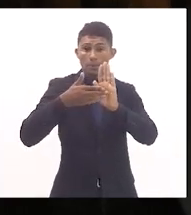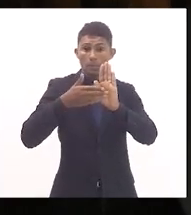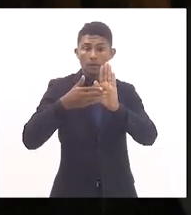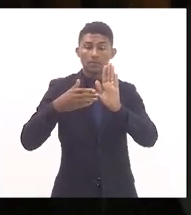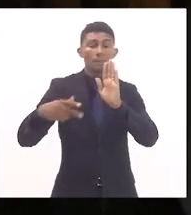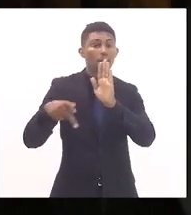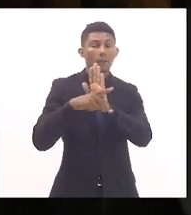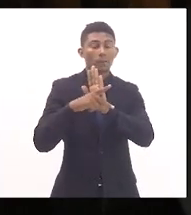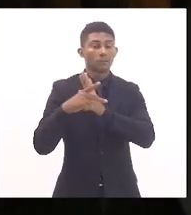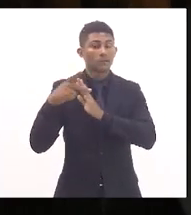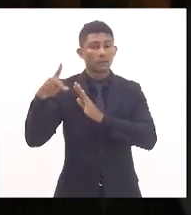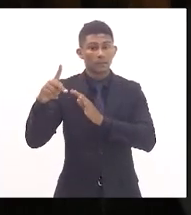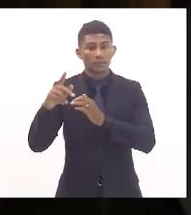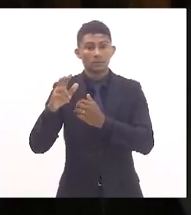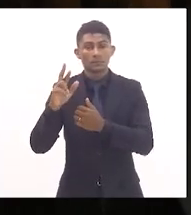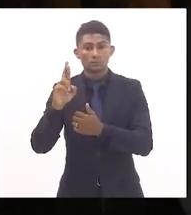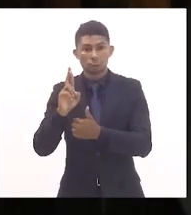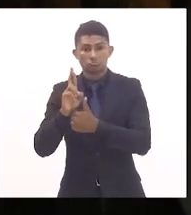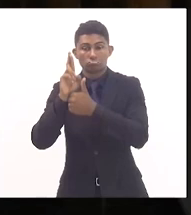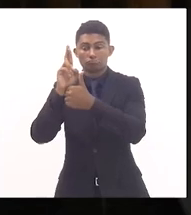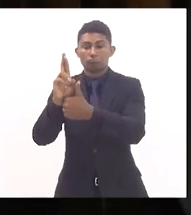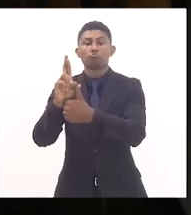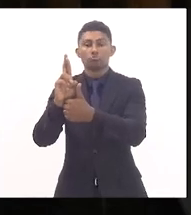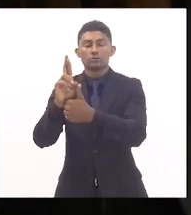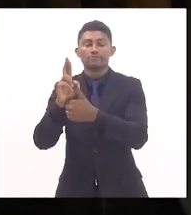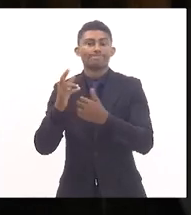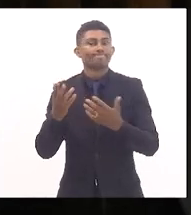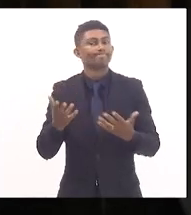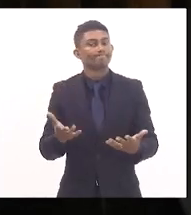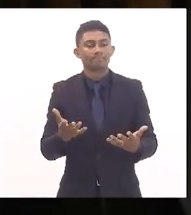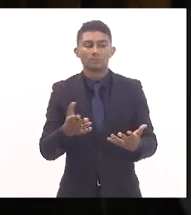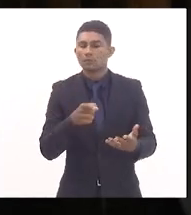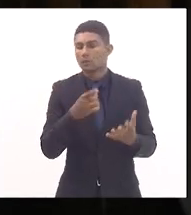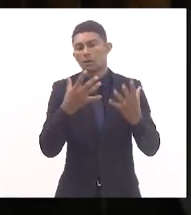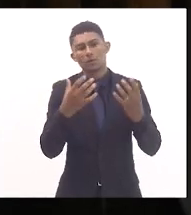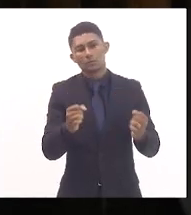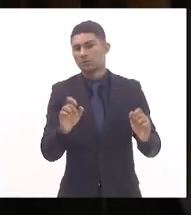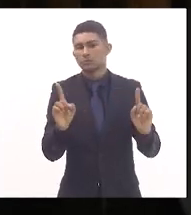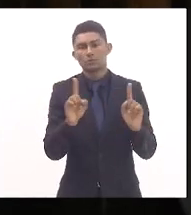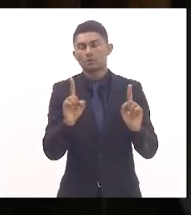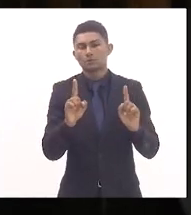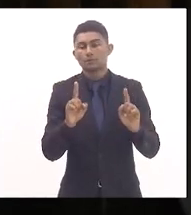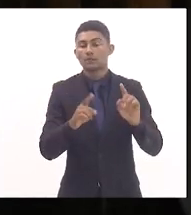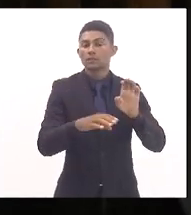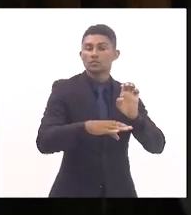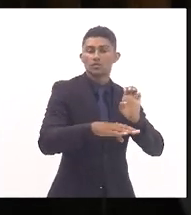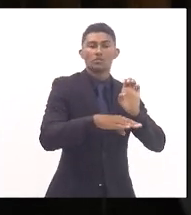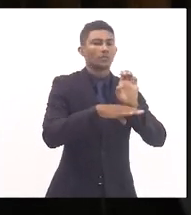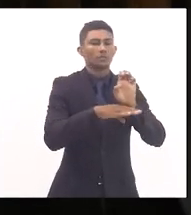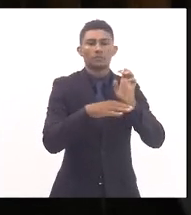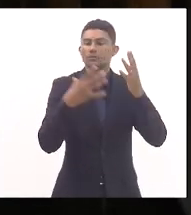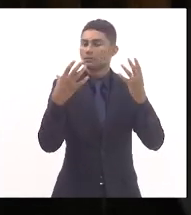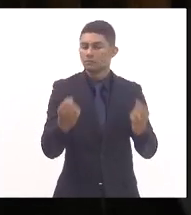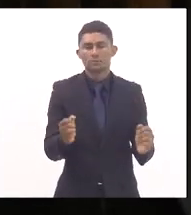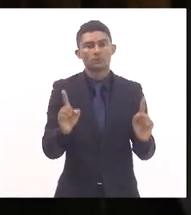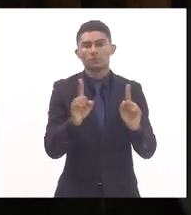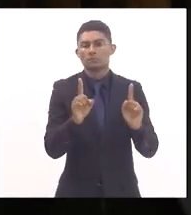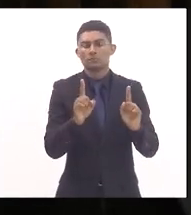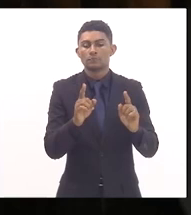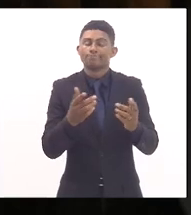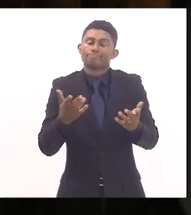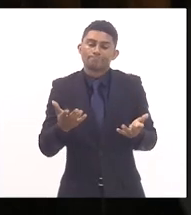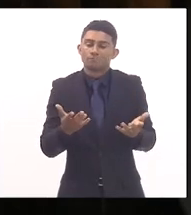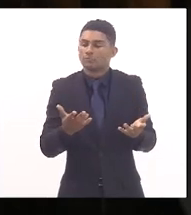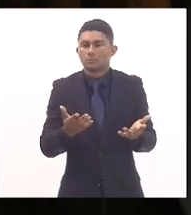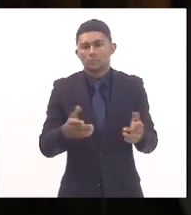Nacional foi rejeitada não for acatada pelo Brandt o estado e nem podia a